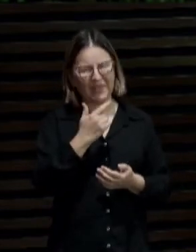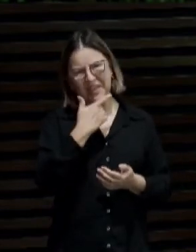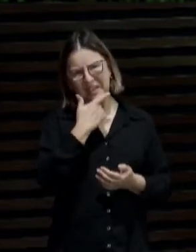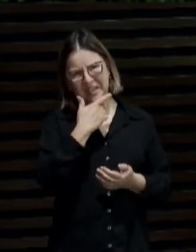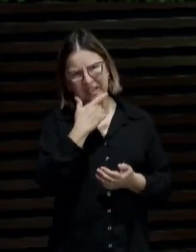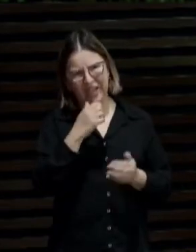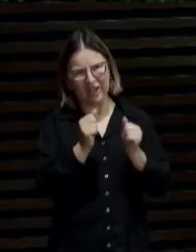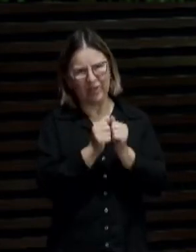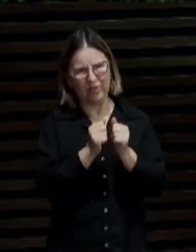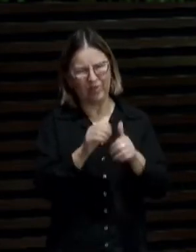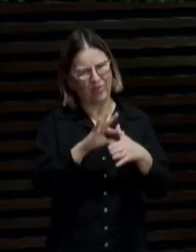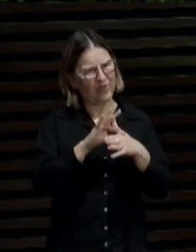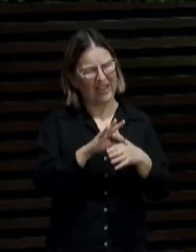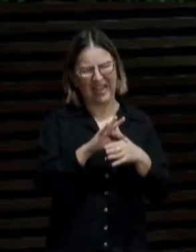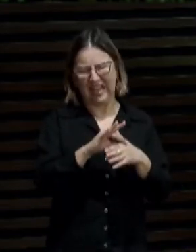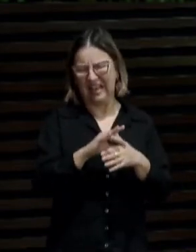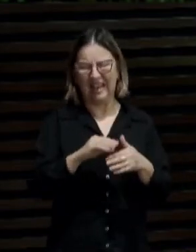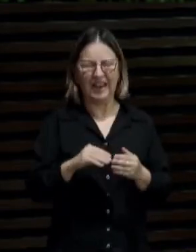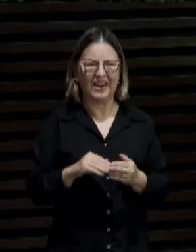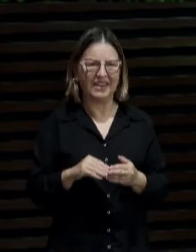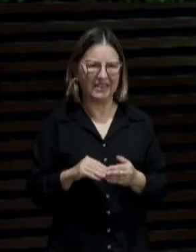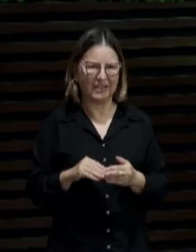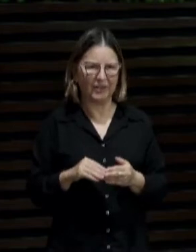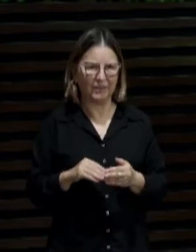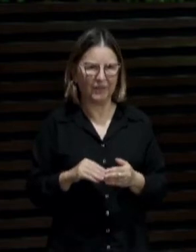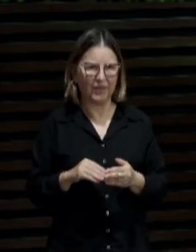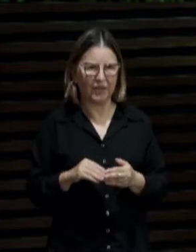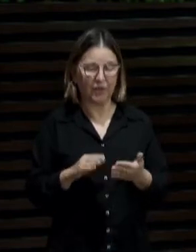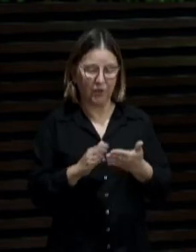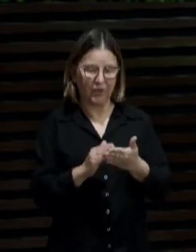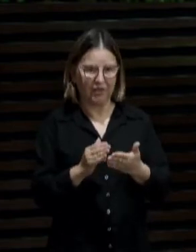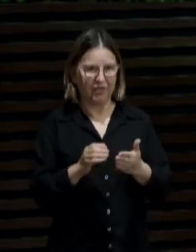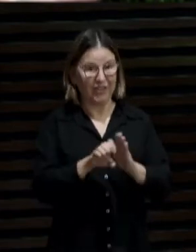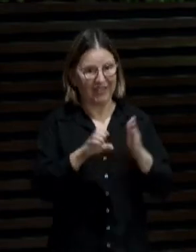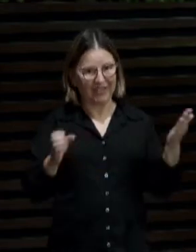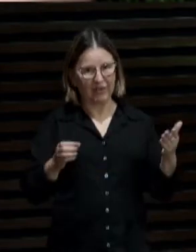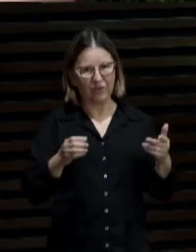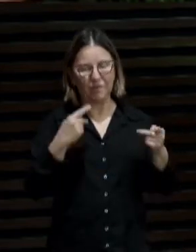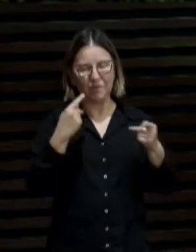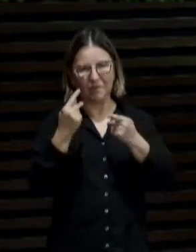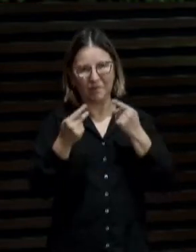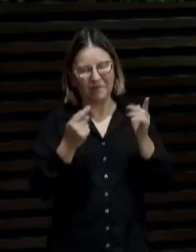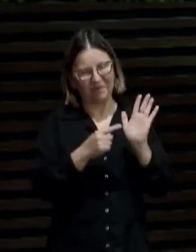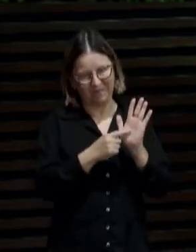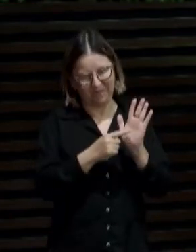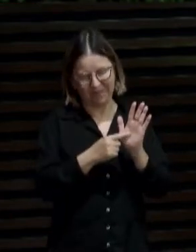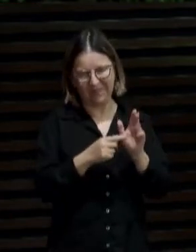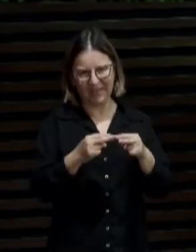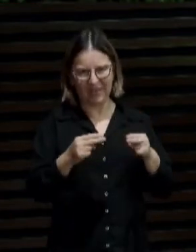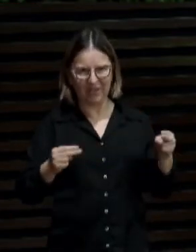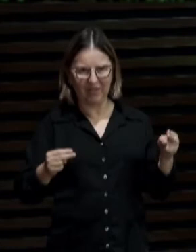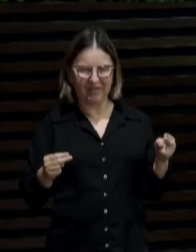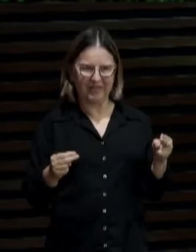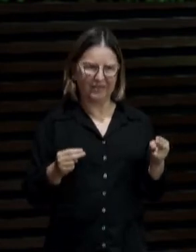Êxodo 23:19 fala que você não deve cozer o cabrito no leite de sua própria mãe. Então, para não ter perigo, a gente não sabe de onde veio nem o leite nem a